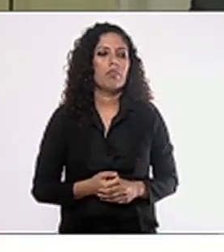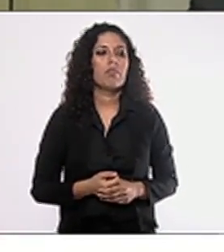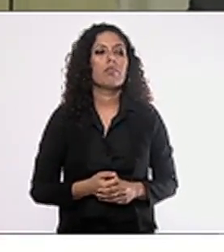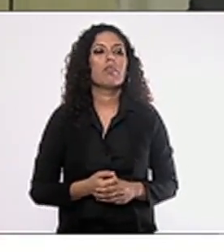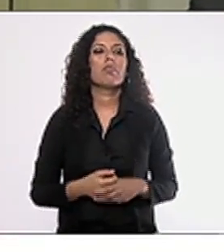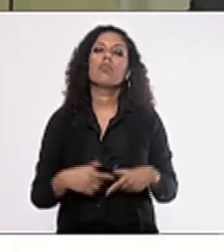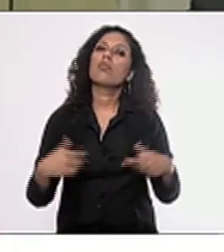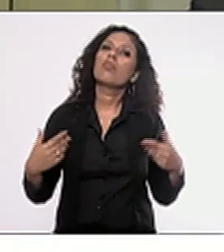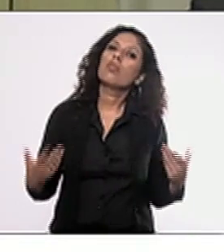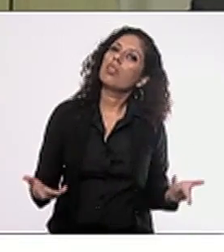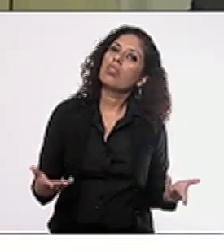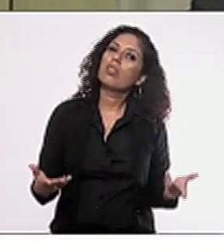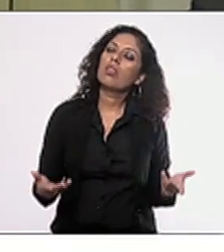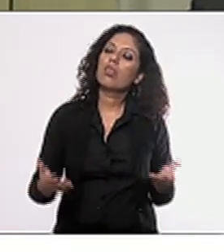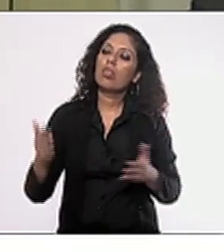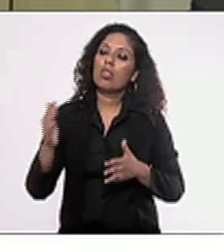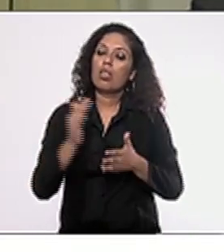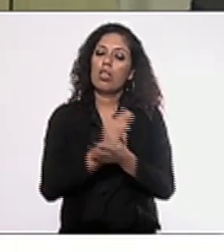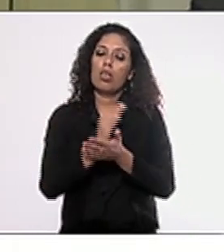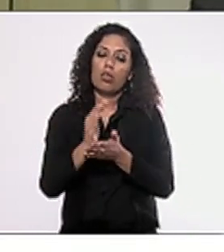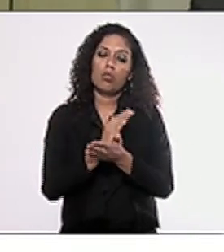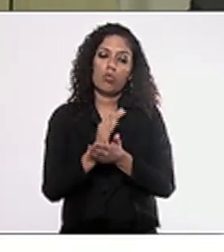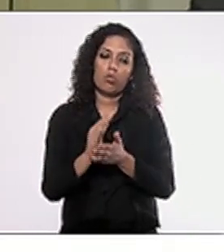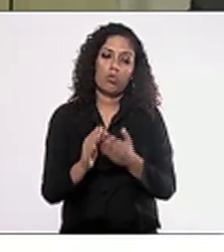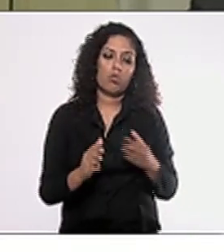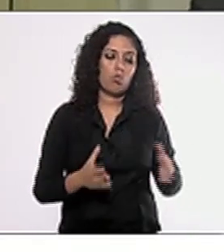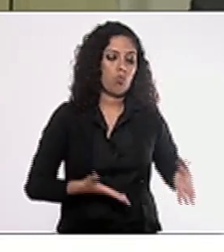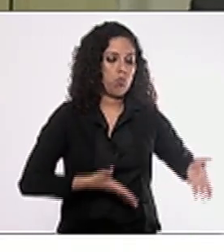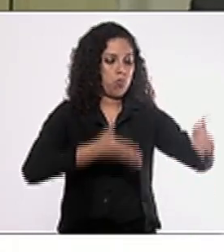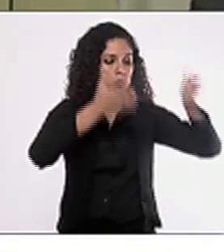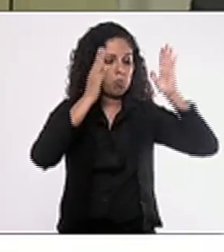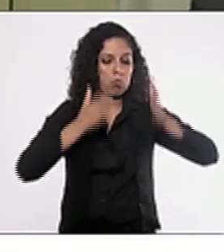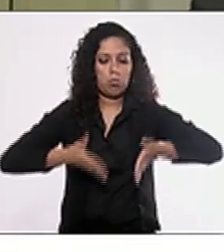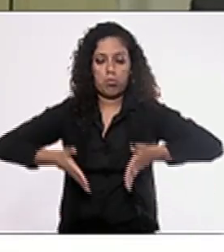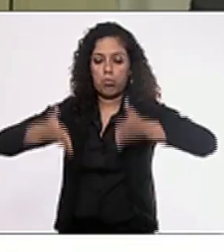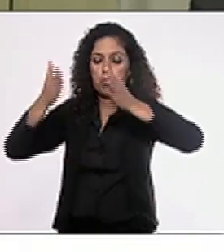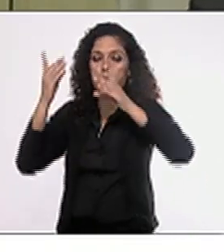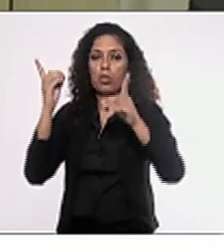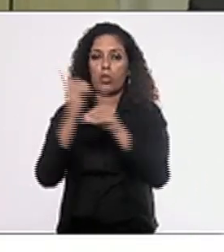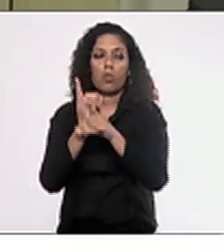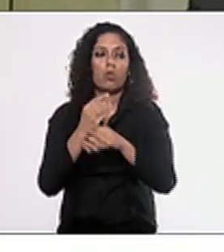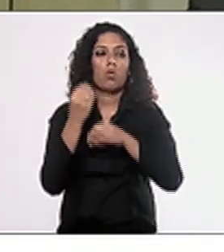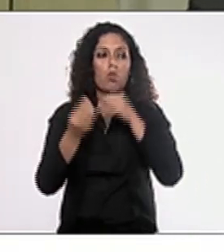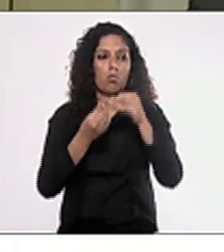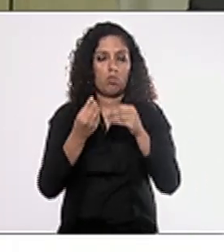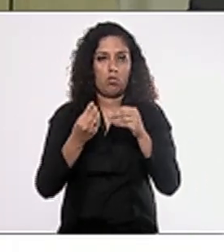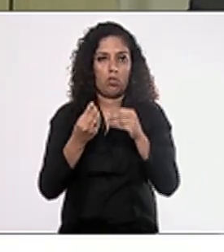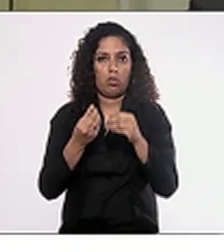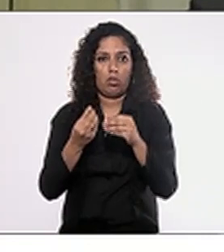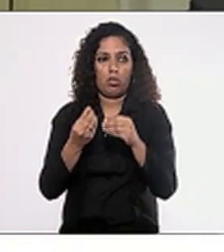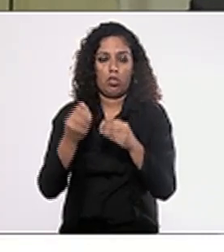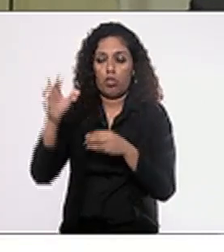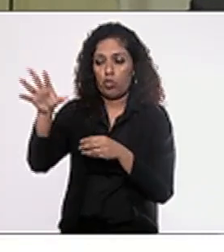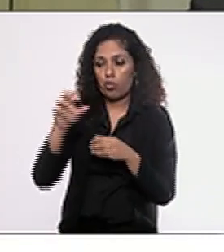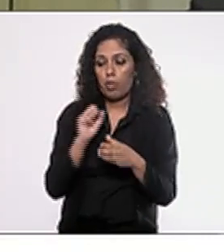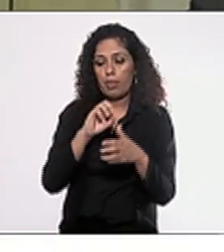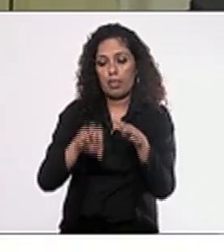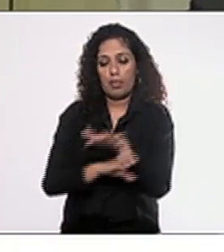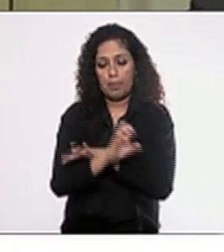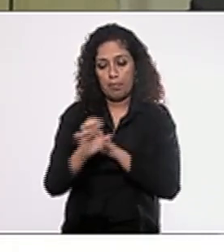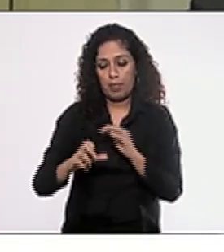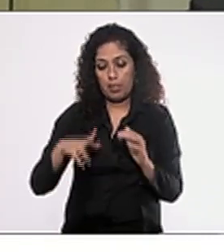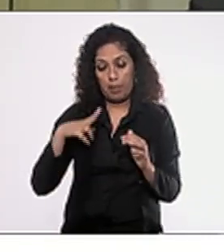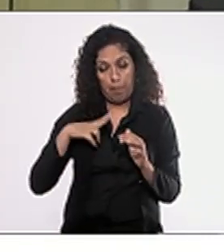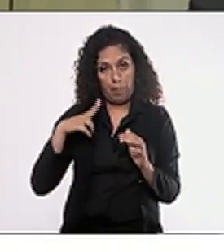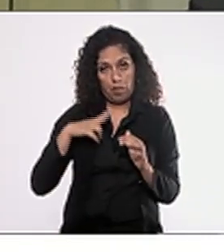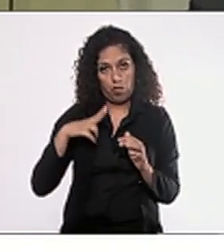E, então, a solução que alguns condomínios estão buscando é contratação de empresas particulares